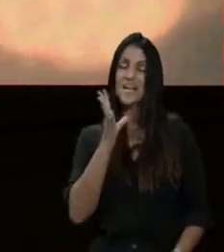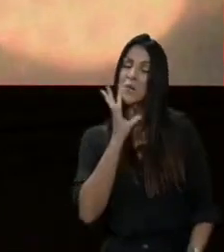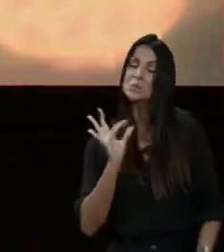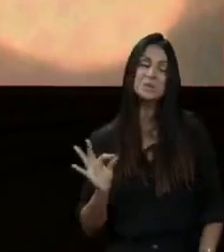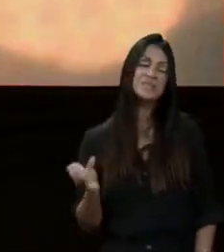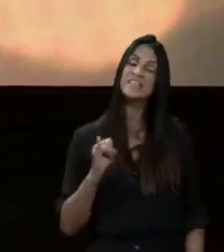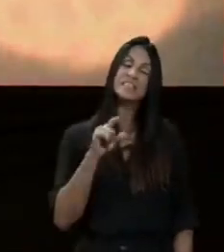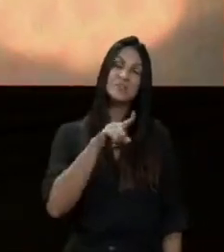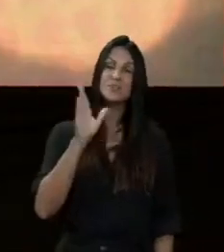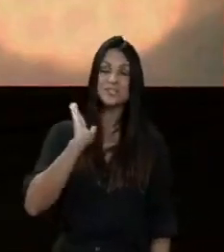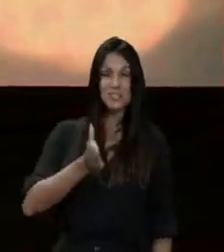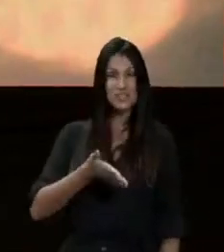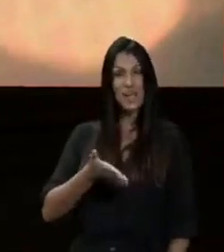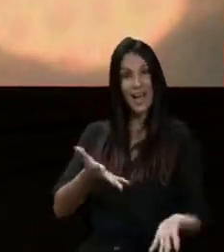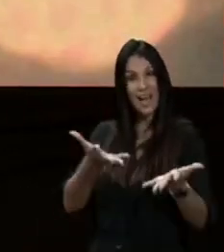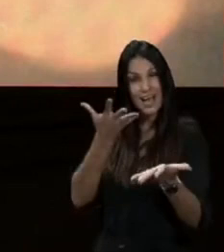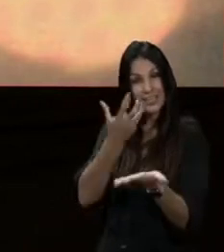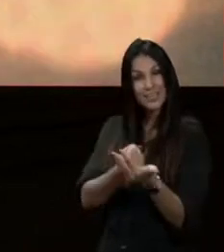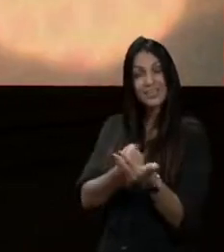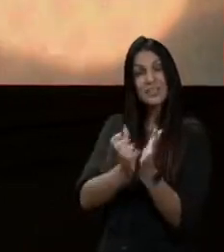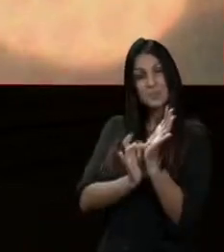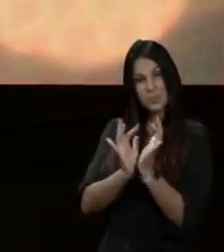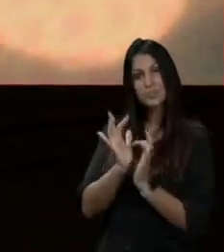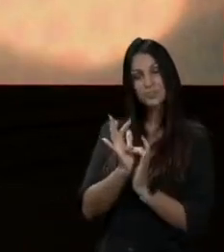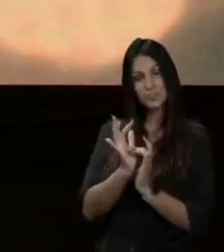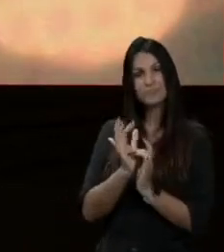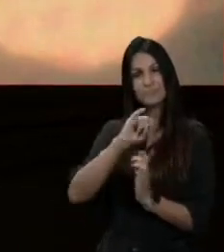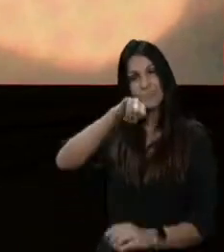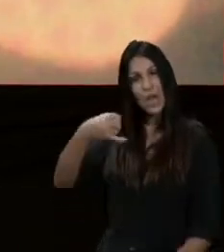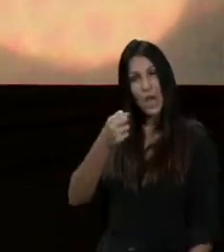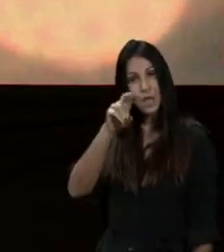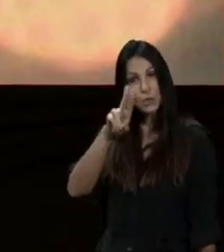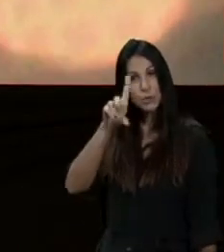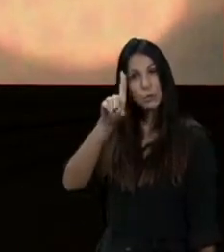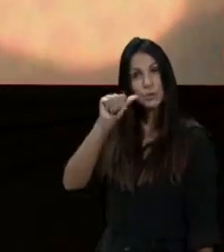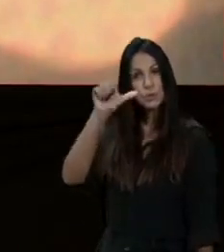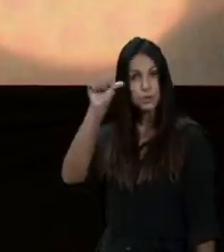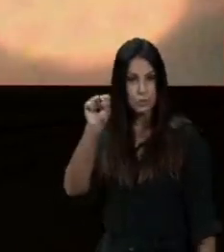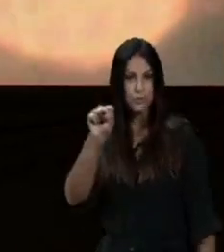sua vida a Jesus eu não tô te perguntando se você tem religião Judas era da igreja de Jesus dançou